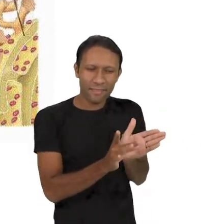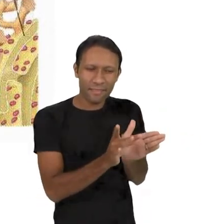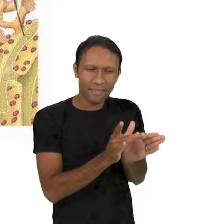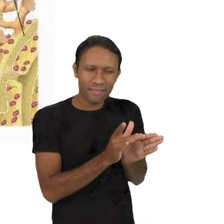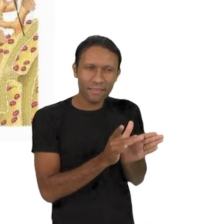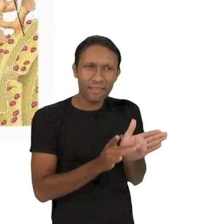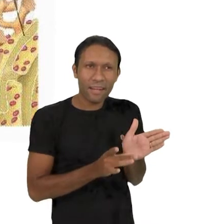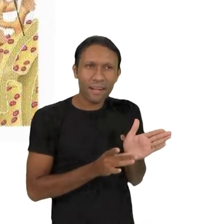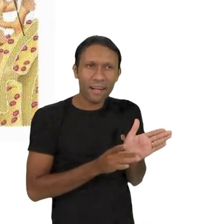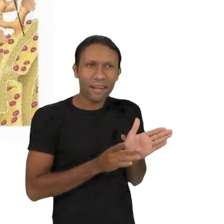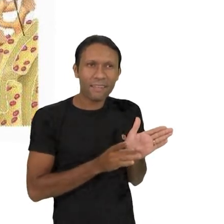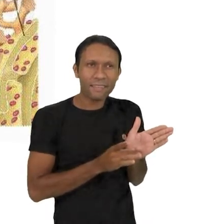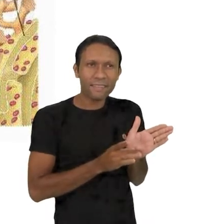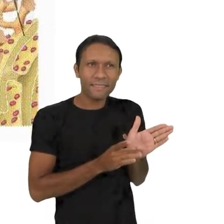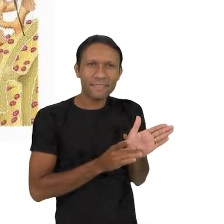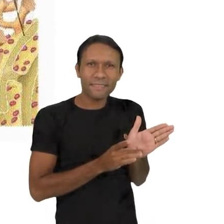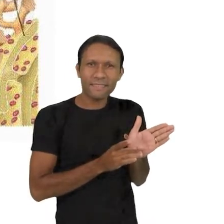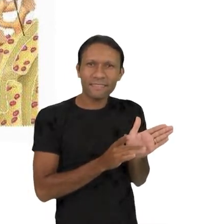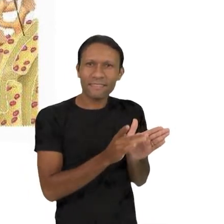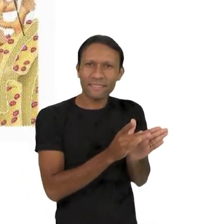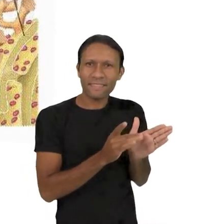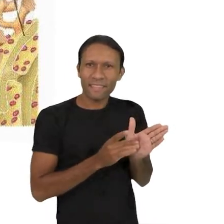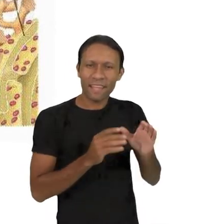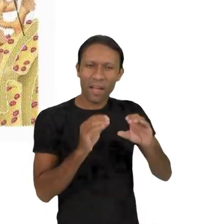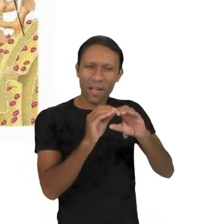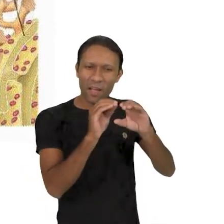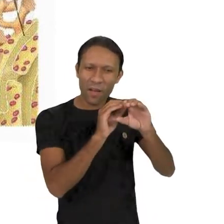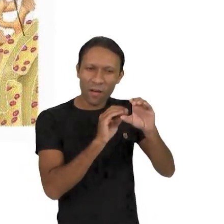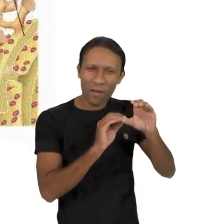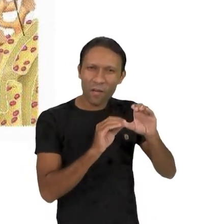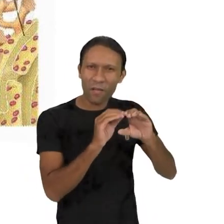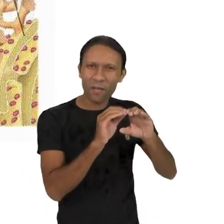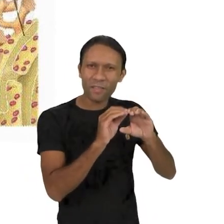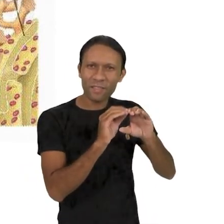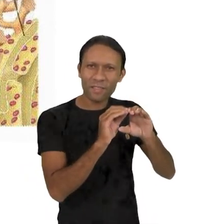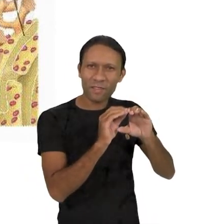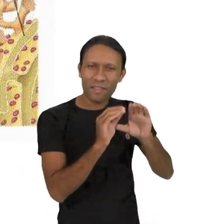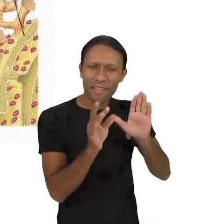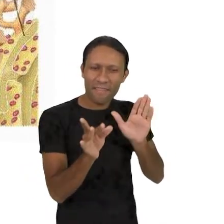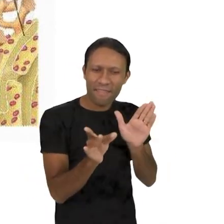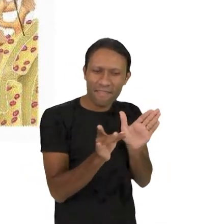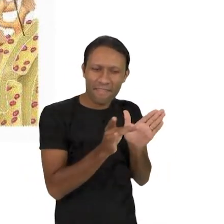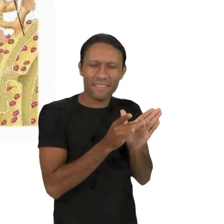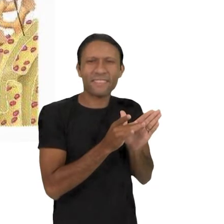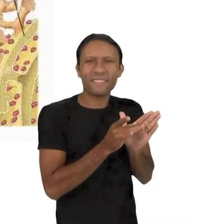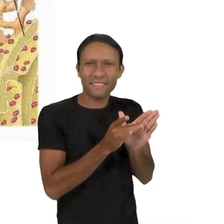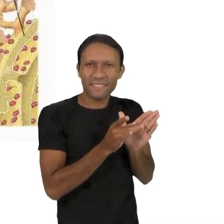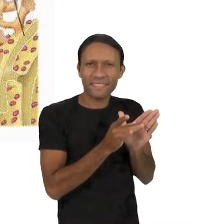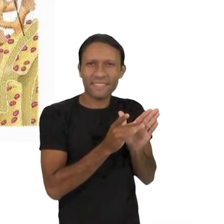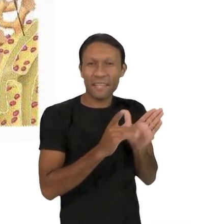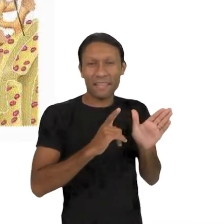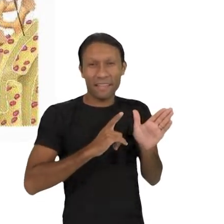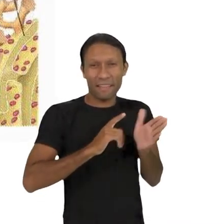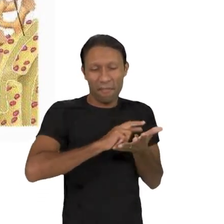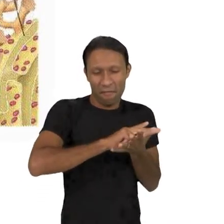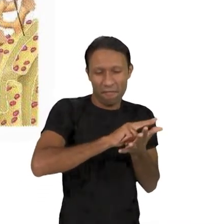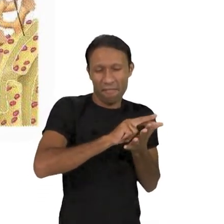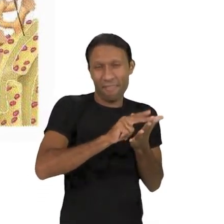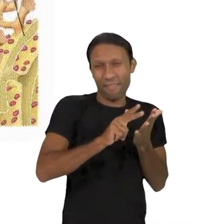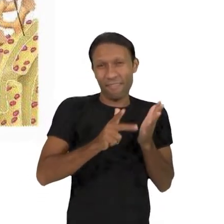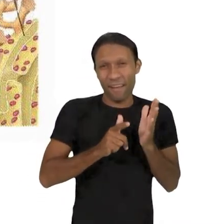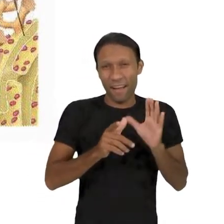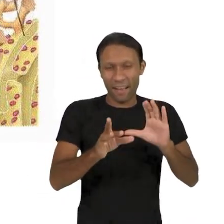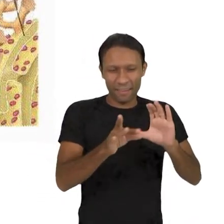tá? Ribossomos. Então, rugoso ou granular, porque você tem vários